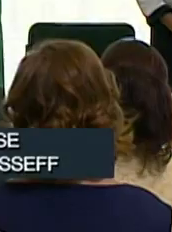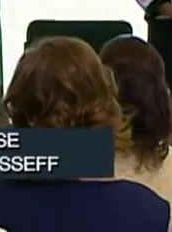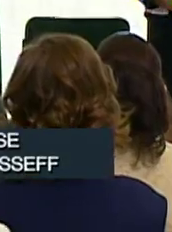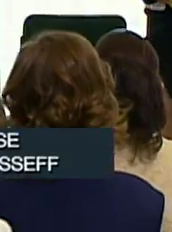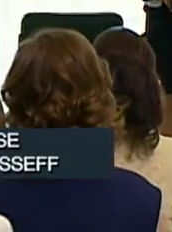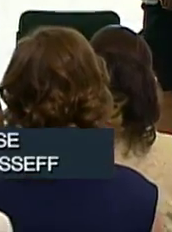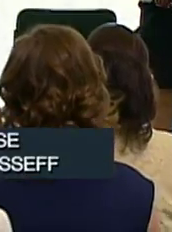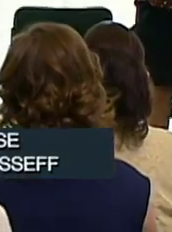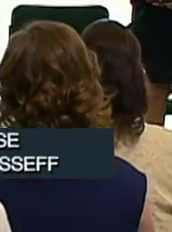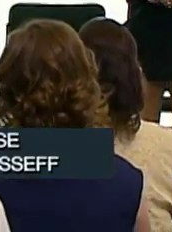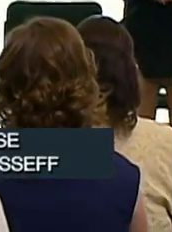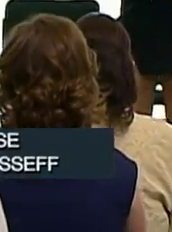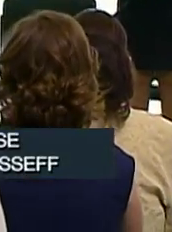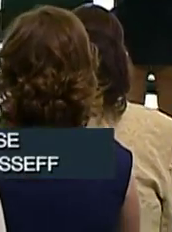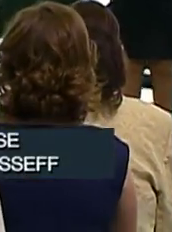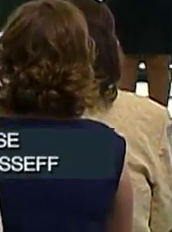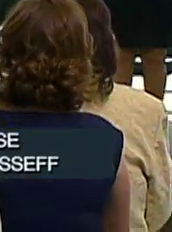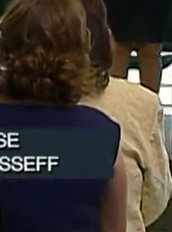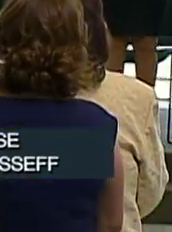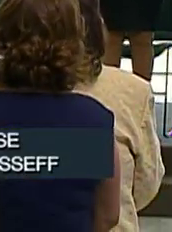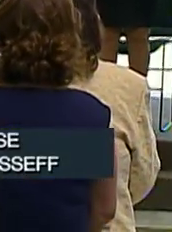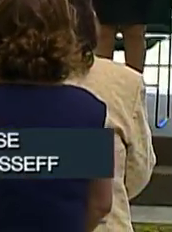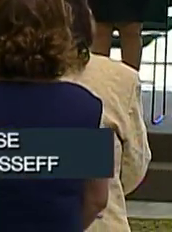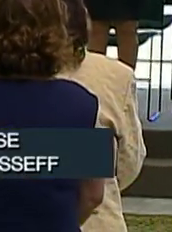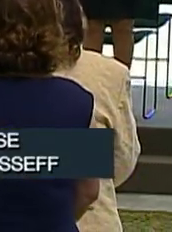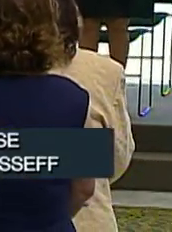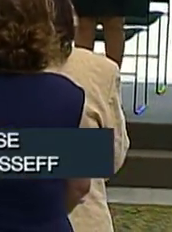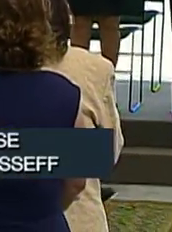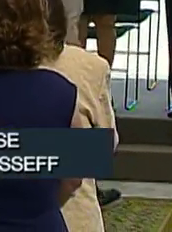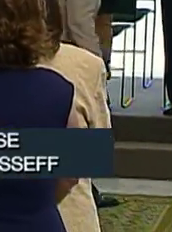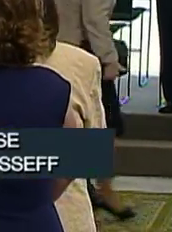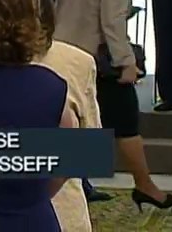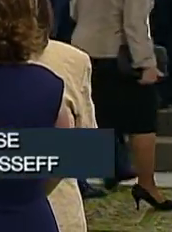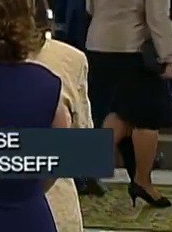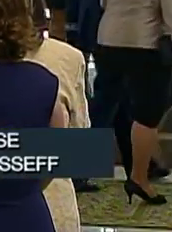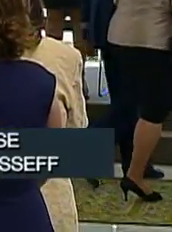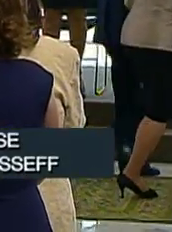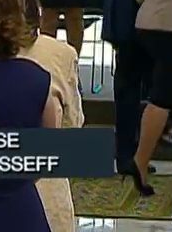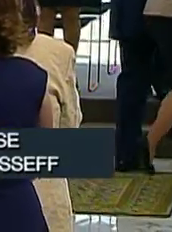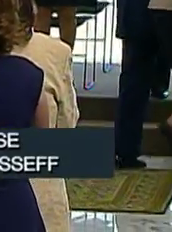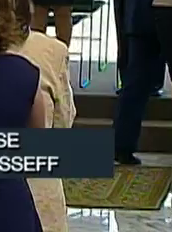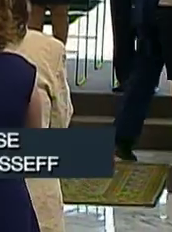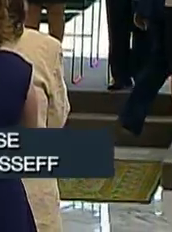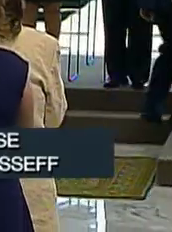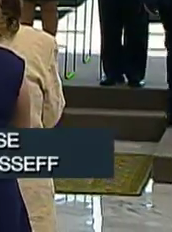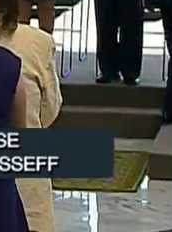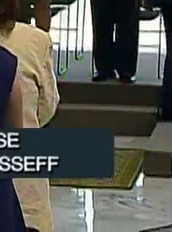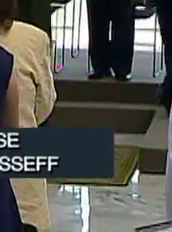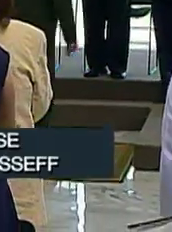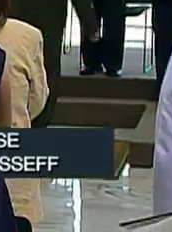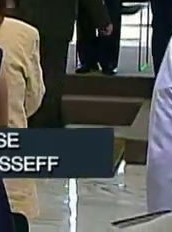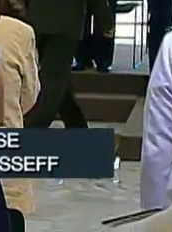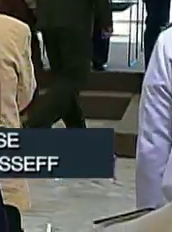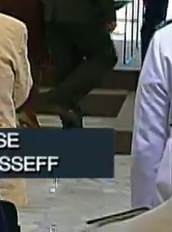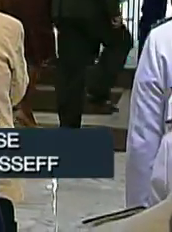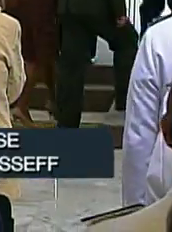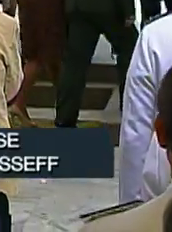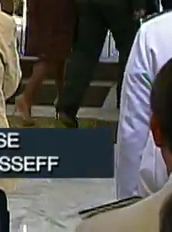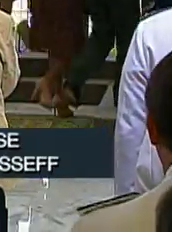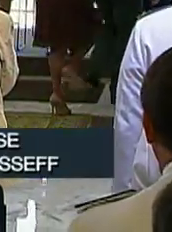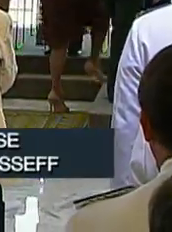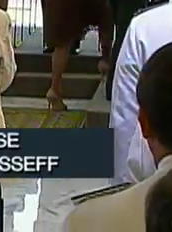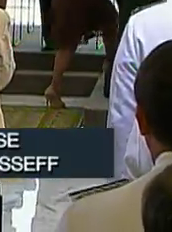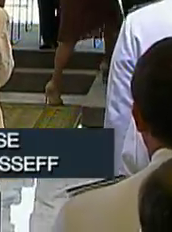Aeronáutica. Saito, o general de Exército José Carlos de Nardi, chefe do Estado-Maior Conjunto das